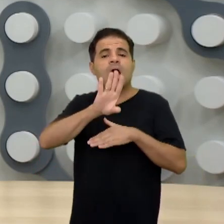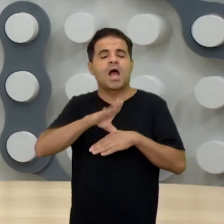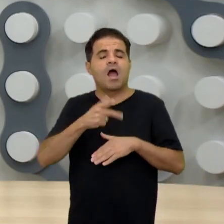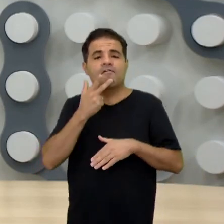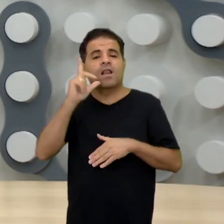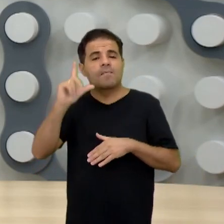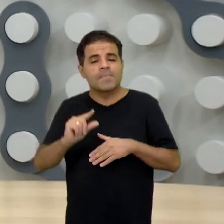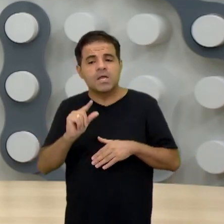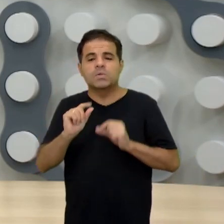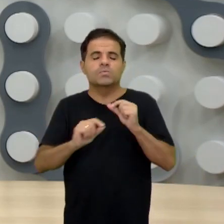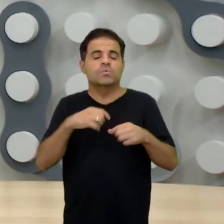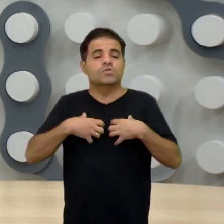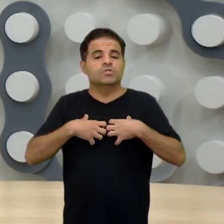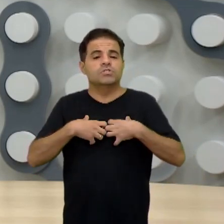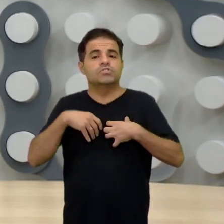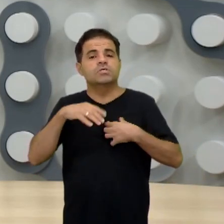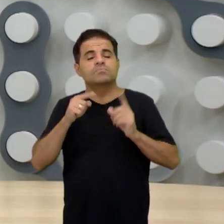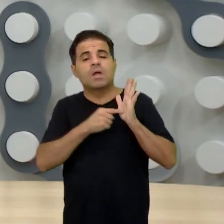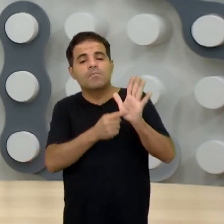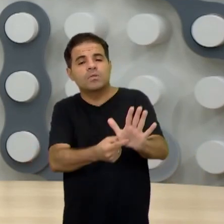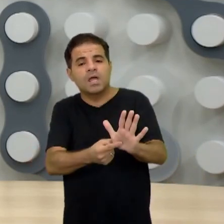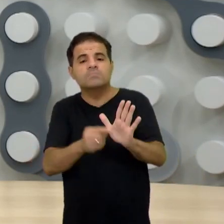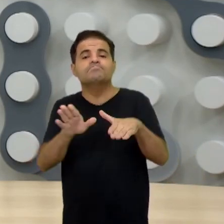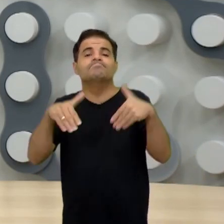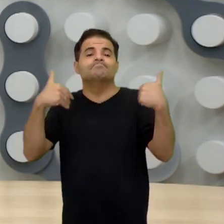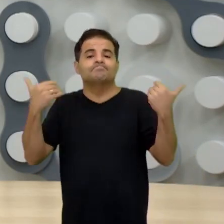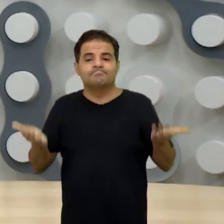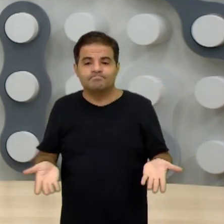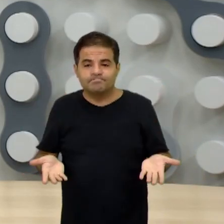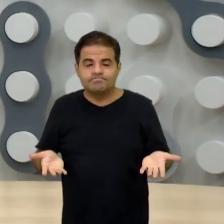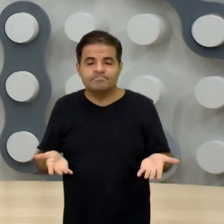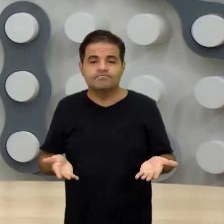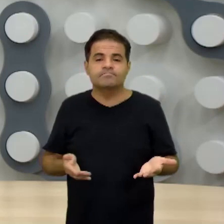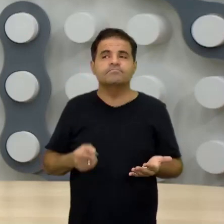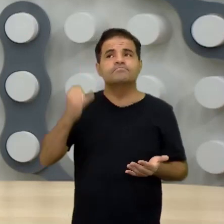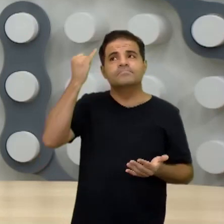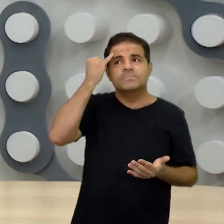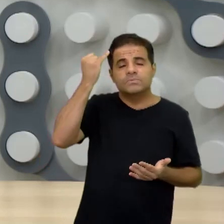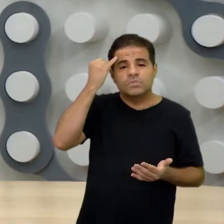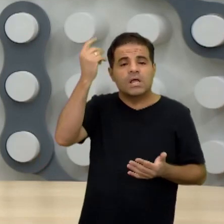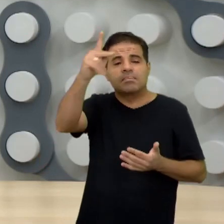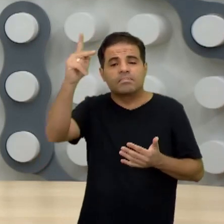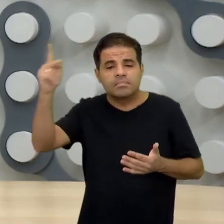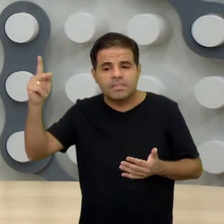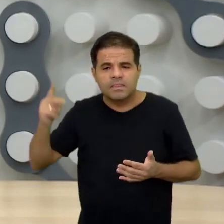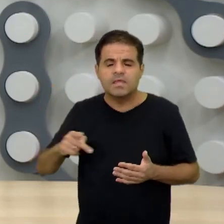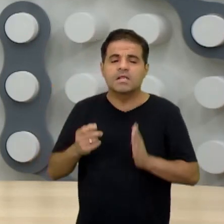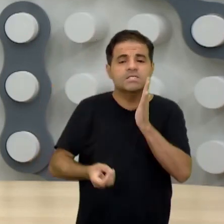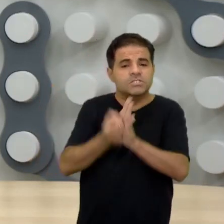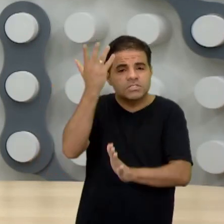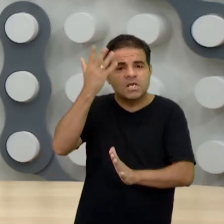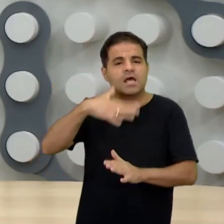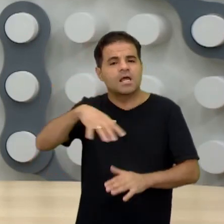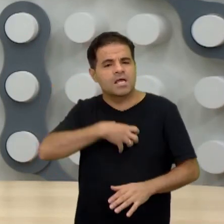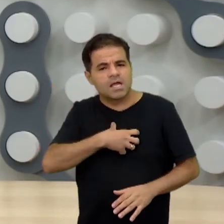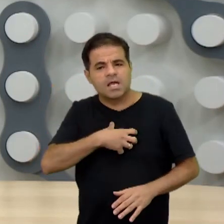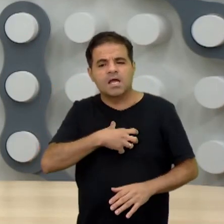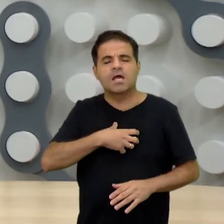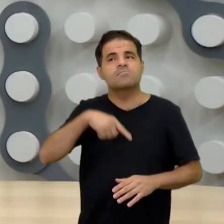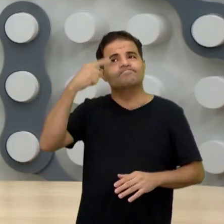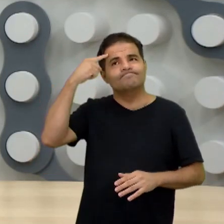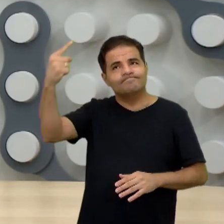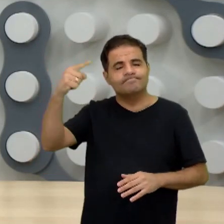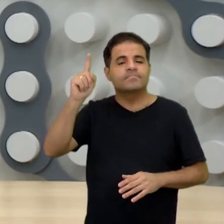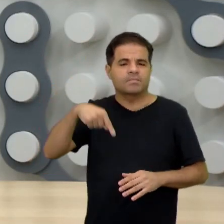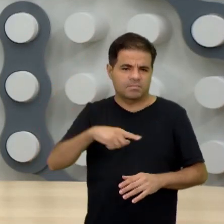falam menos, qual é o tipo de abordagem, qual é a ideologia que gera essa linha editorial,